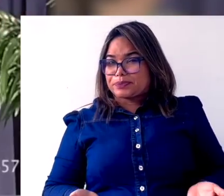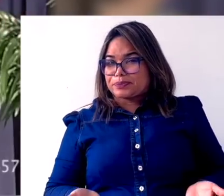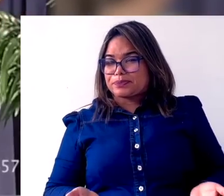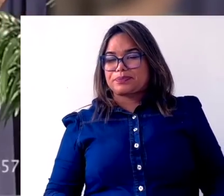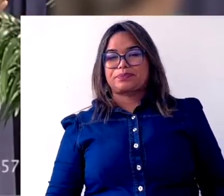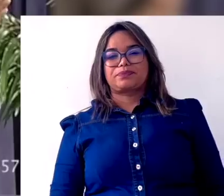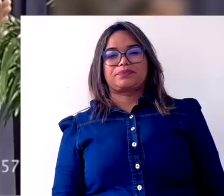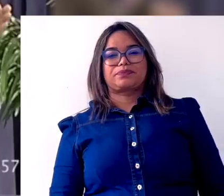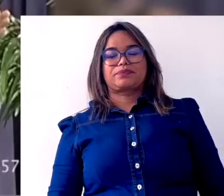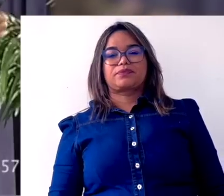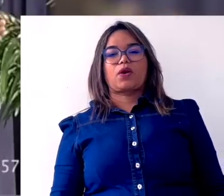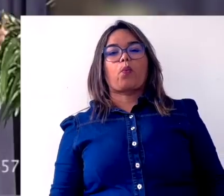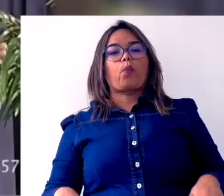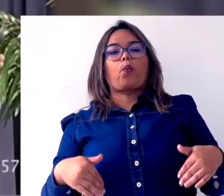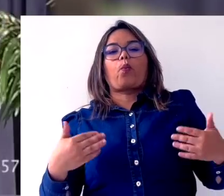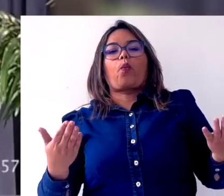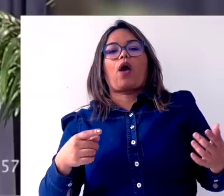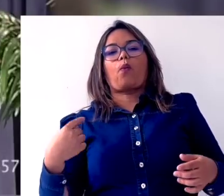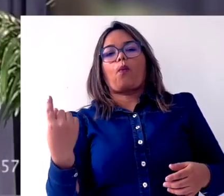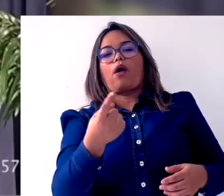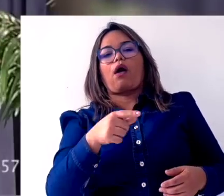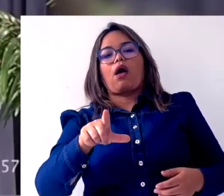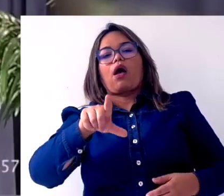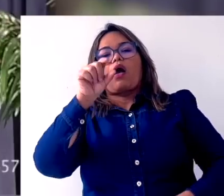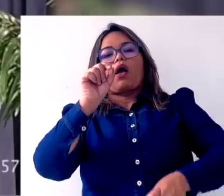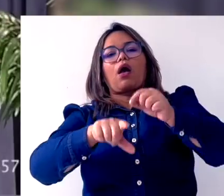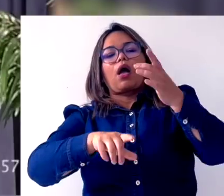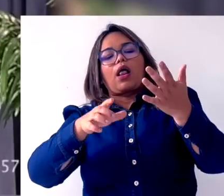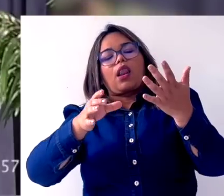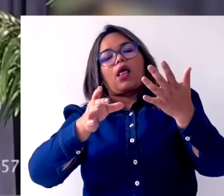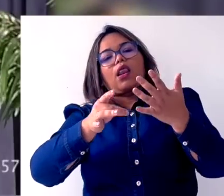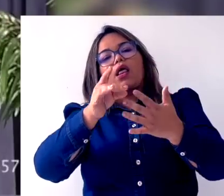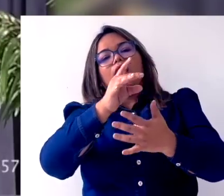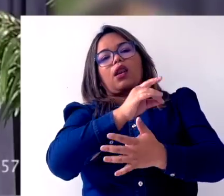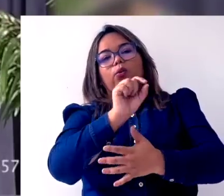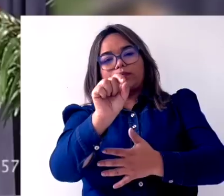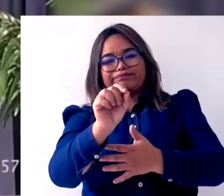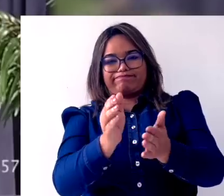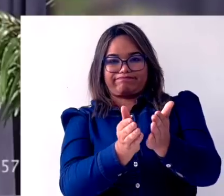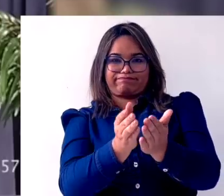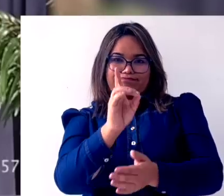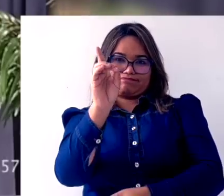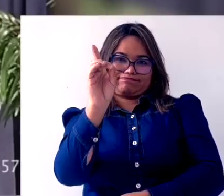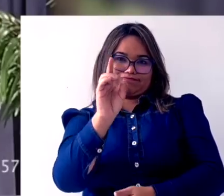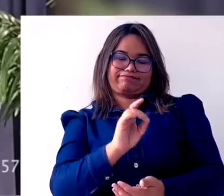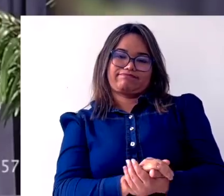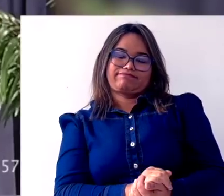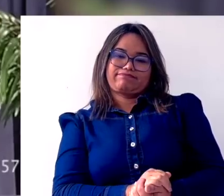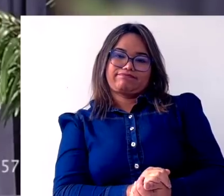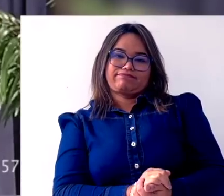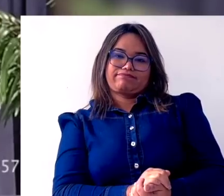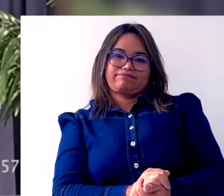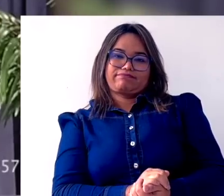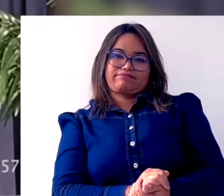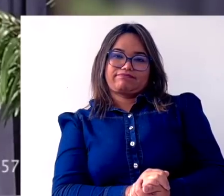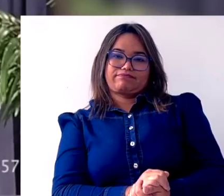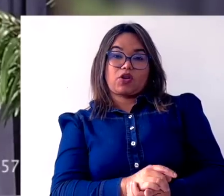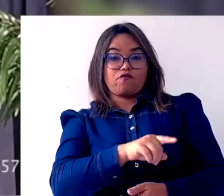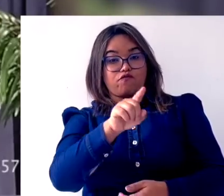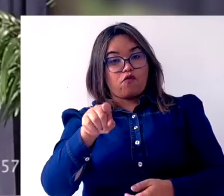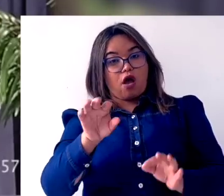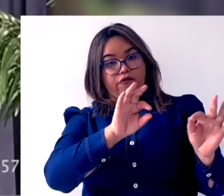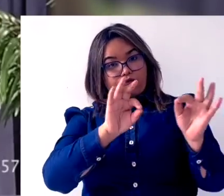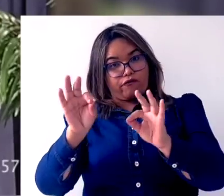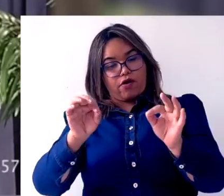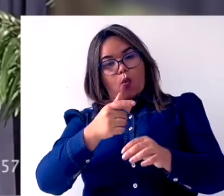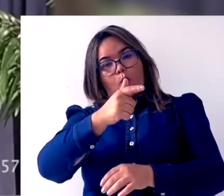certo ou será que não está certo? Quais devem ser os nossos critérios? a palavra de Deus. É tudo o que